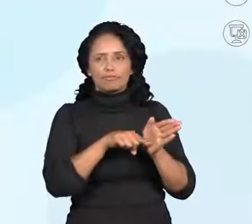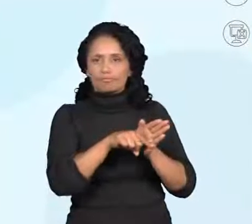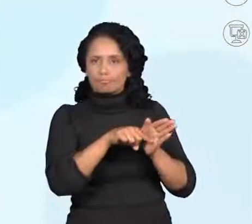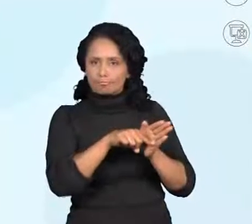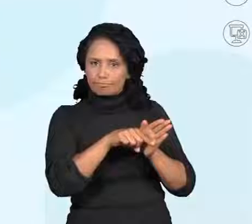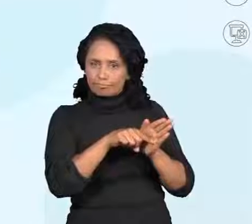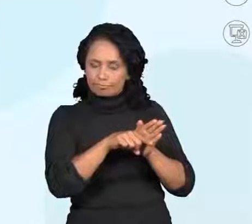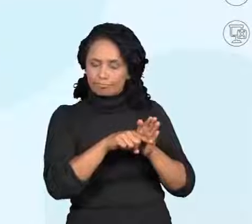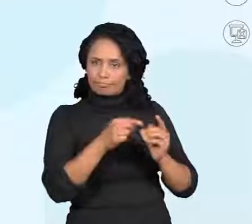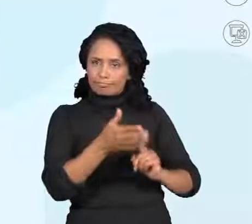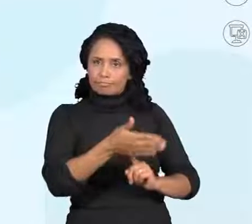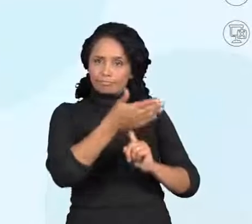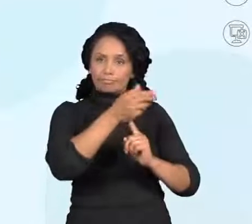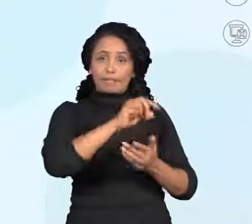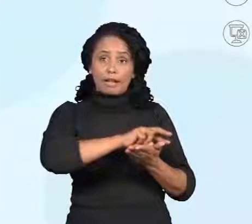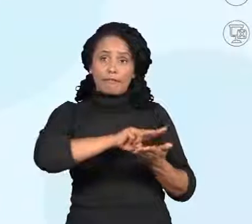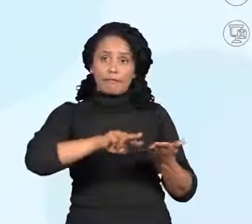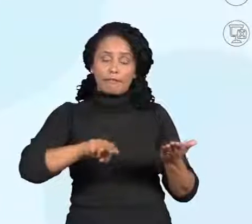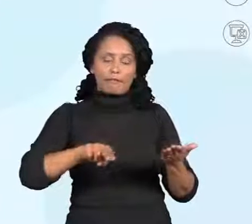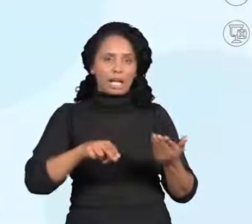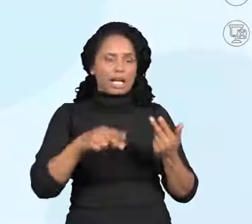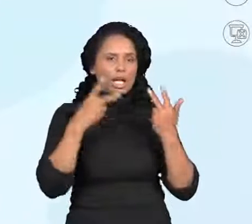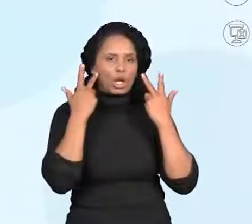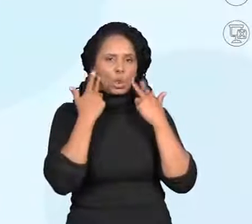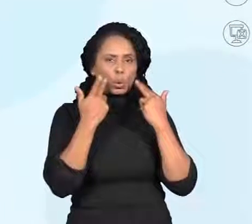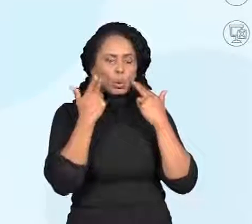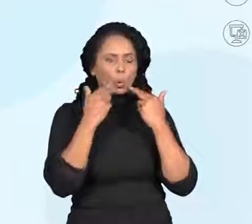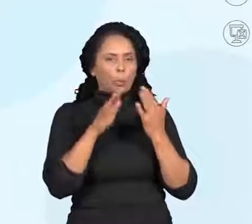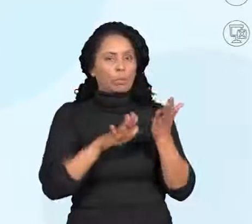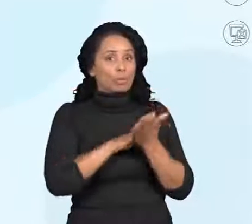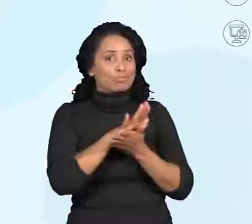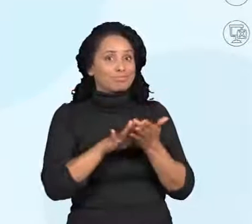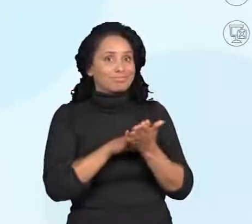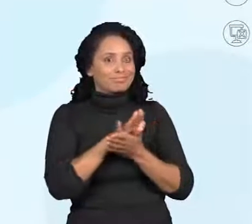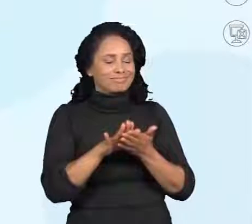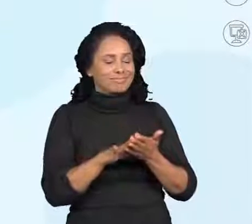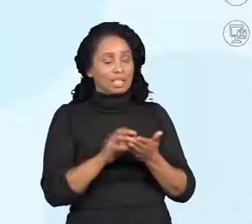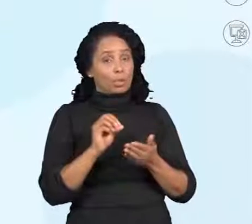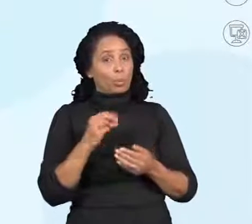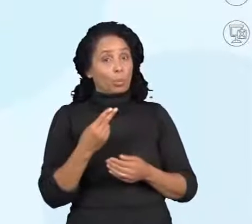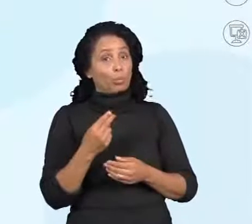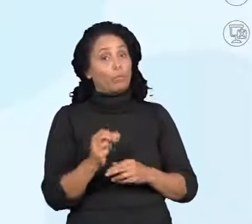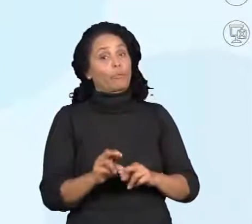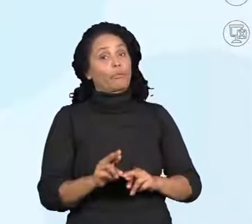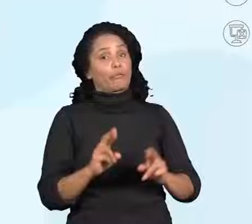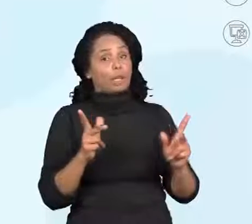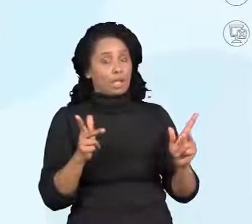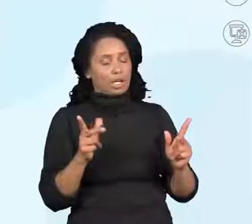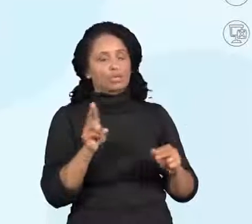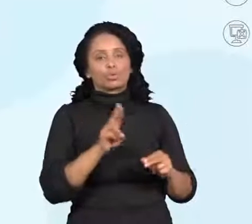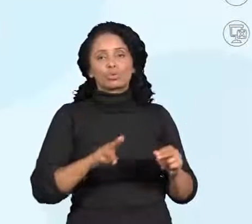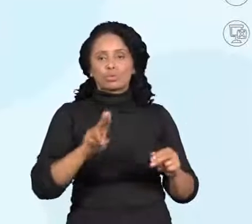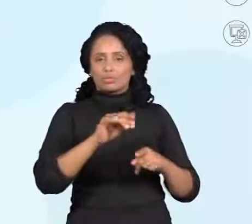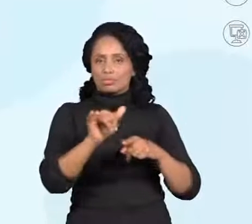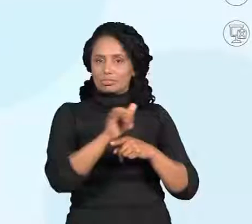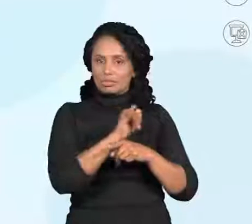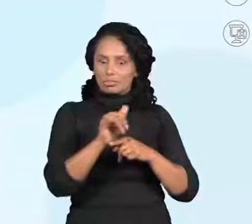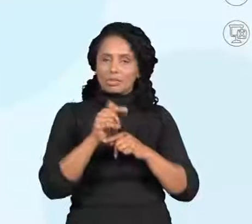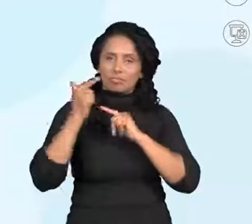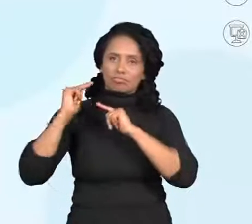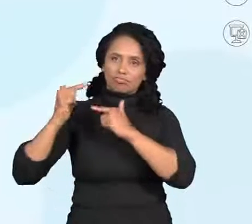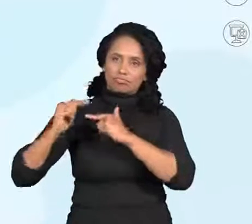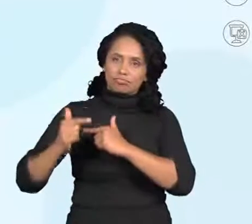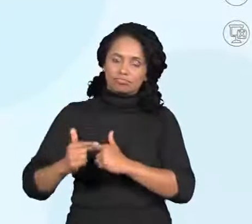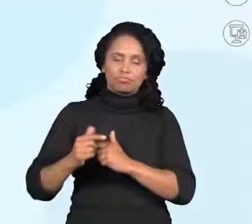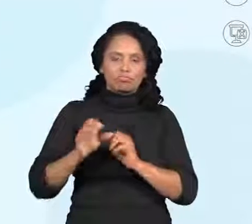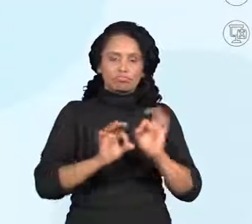e tecnologias pouco comuns ou inusitadas, além de utilizar todos os meios tradicionais para configurar as